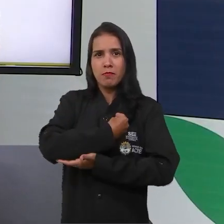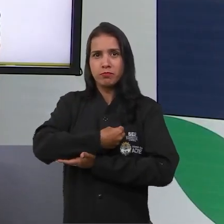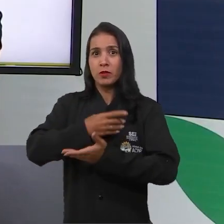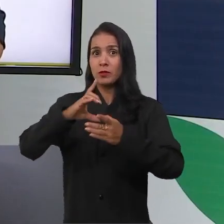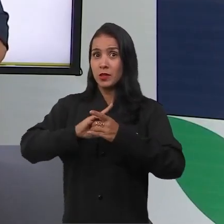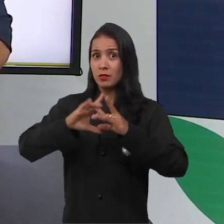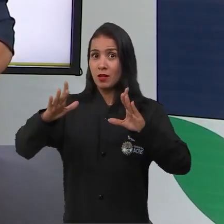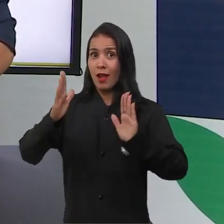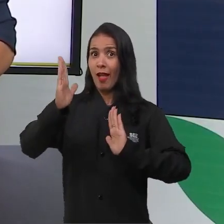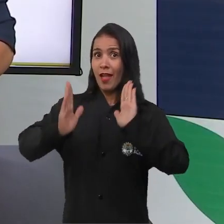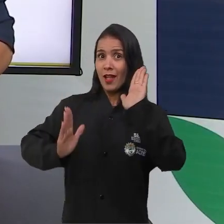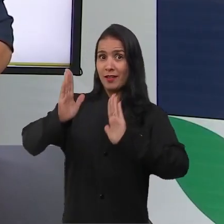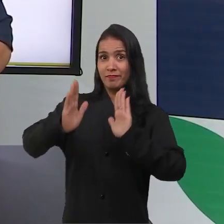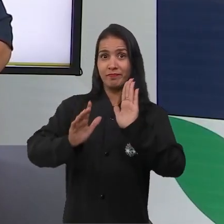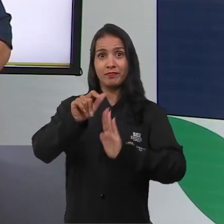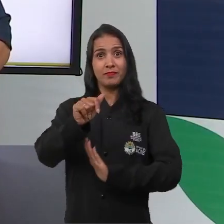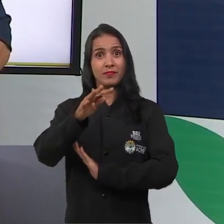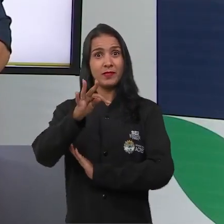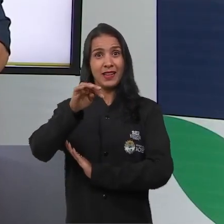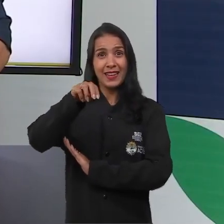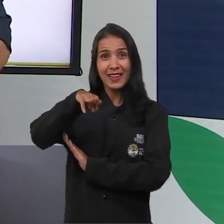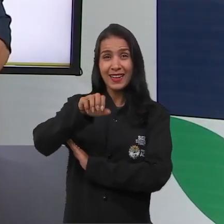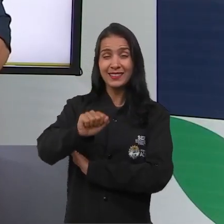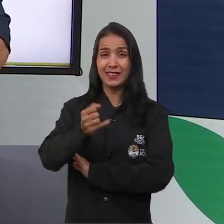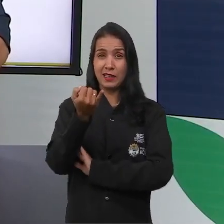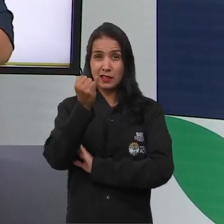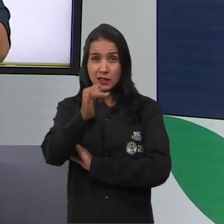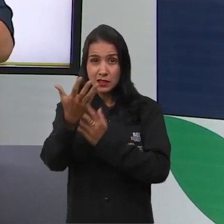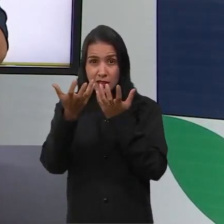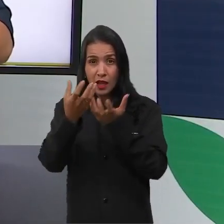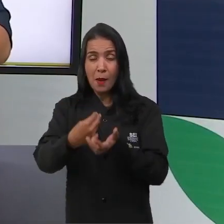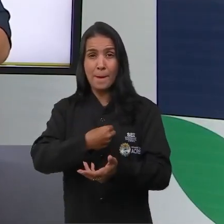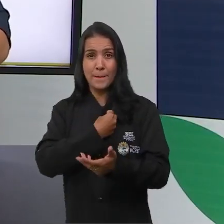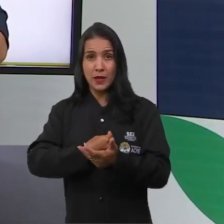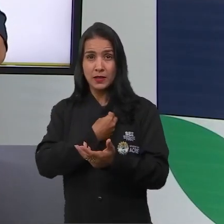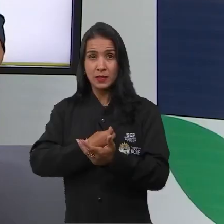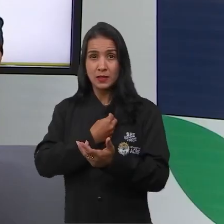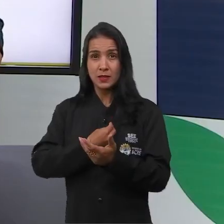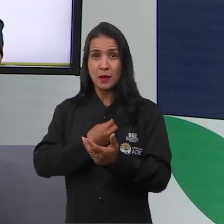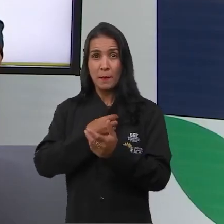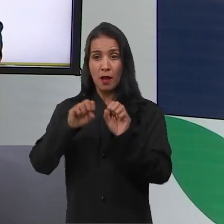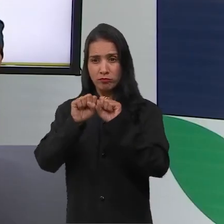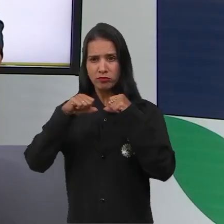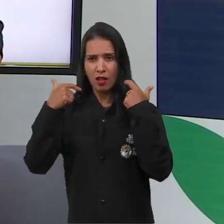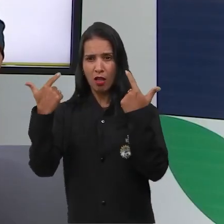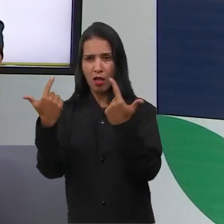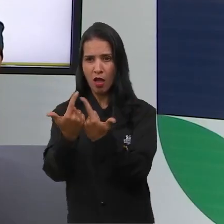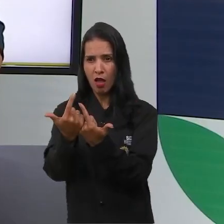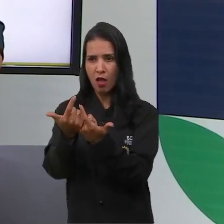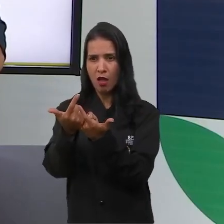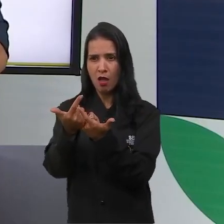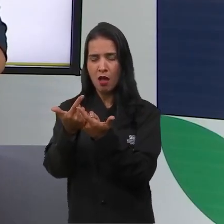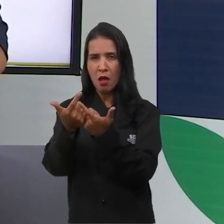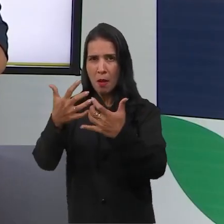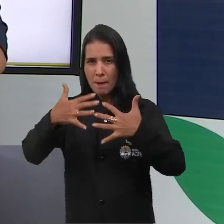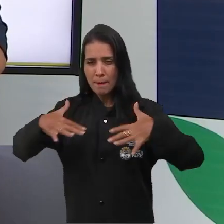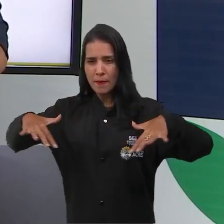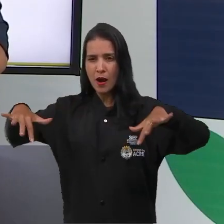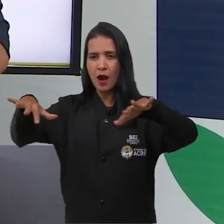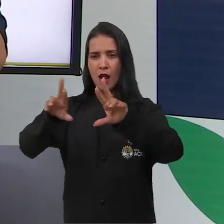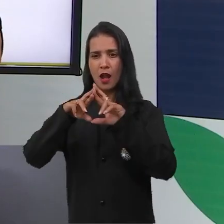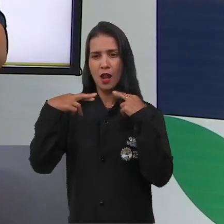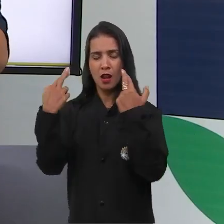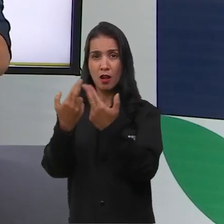democracia, para participar das assembleias e poder votar nas assembleias, exercendo o papel de